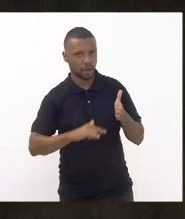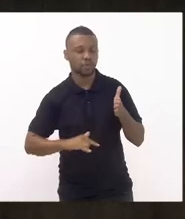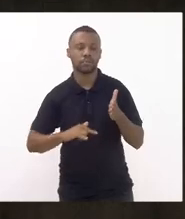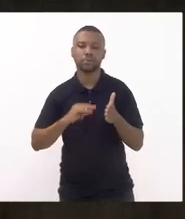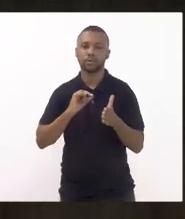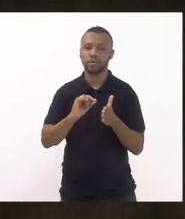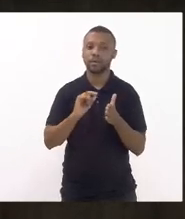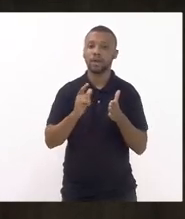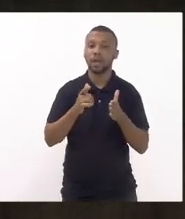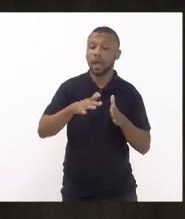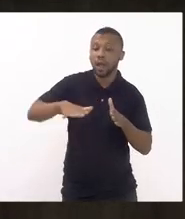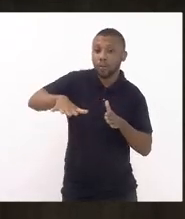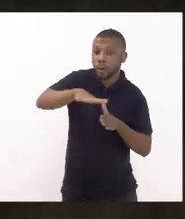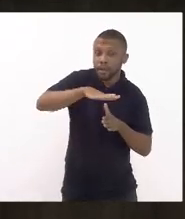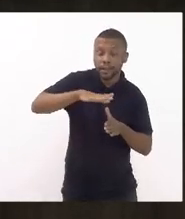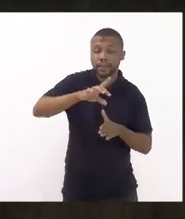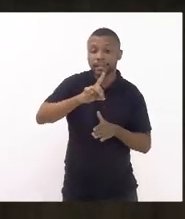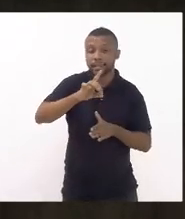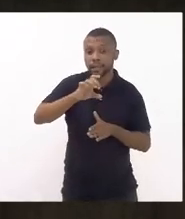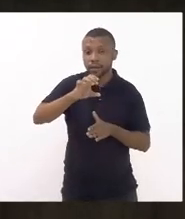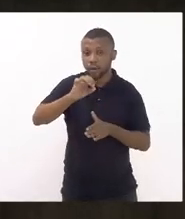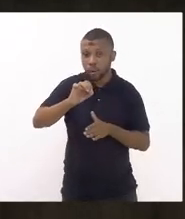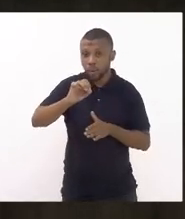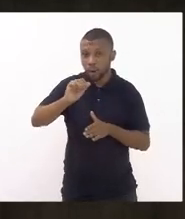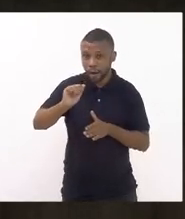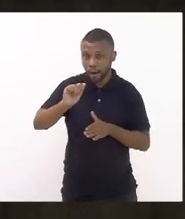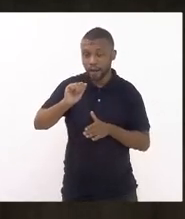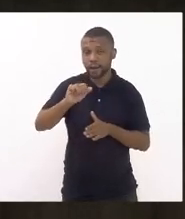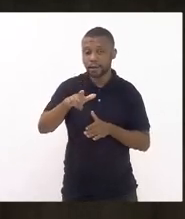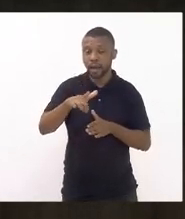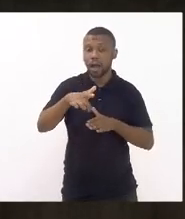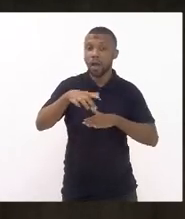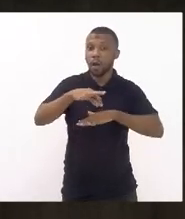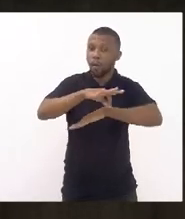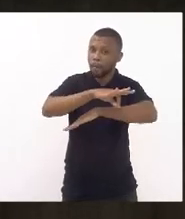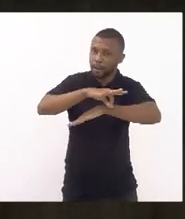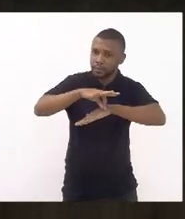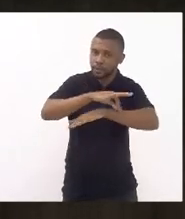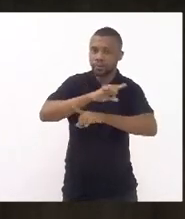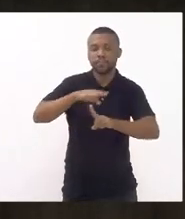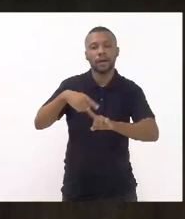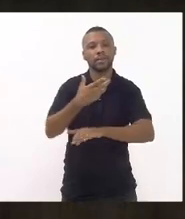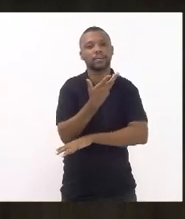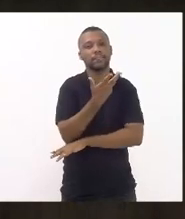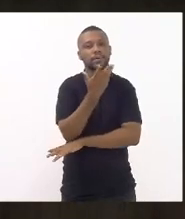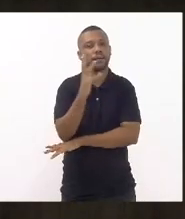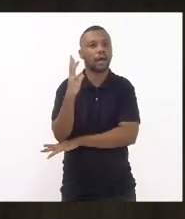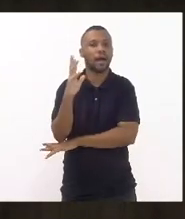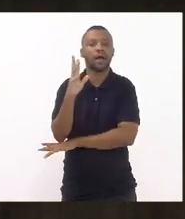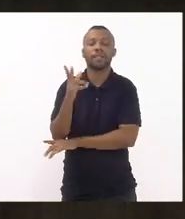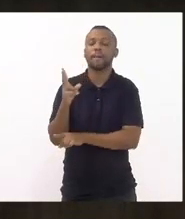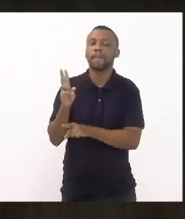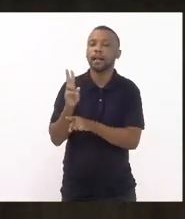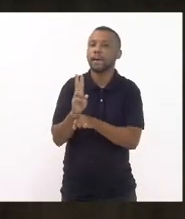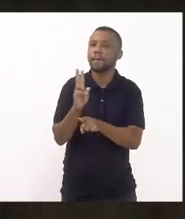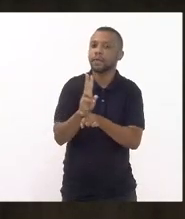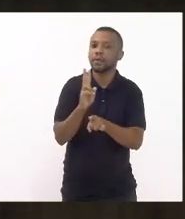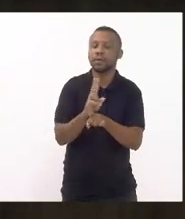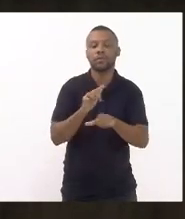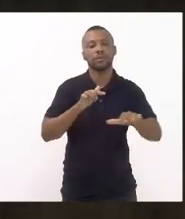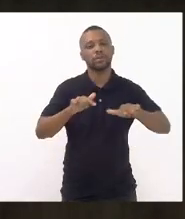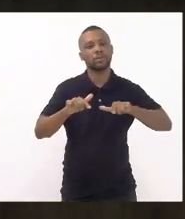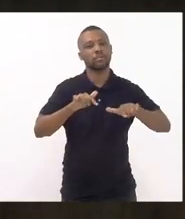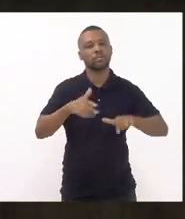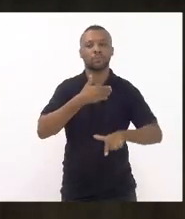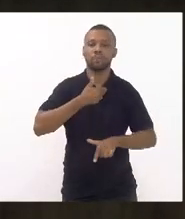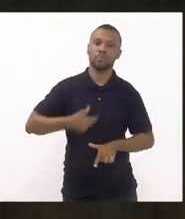urbanístico e ambiental, DEUA, a ser apresentado ao consumidor pelas prestadoras de serviços públicos no